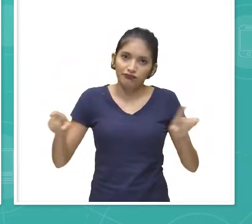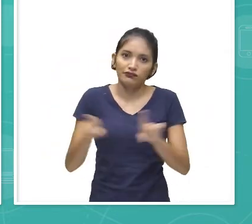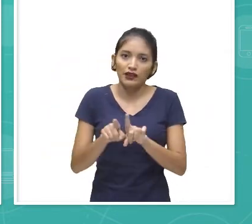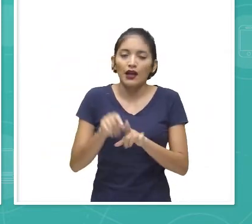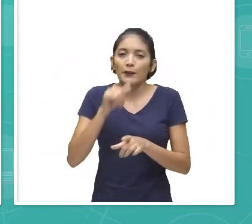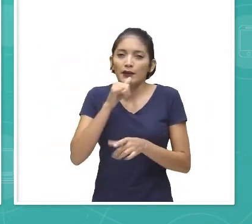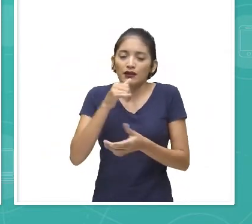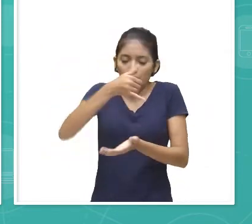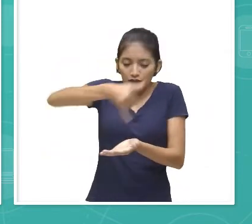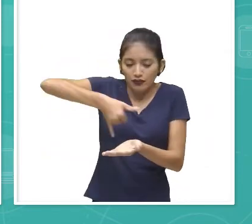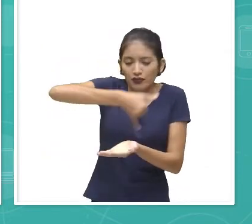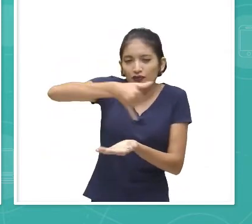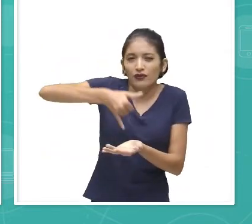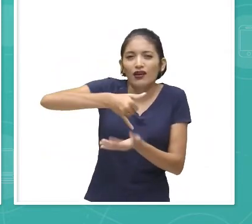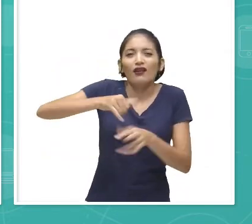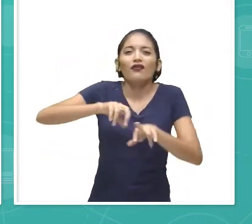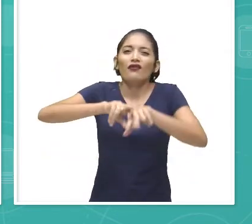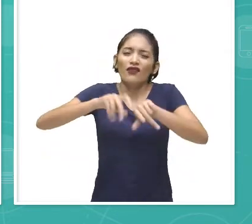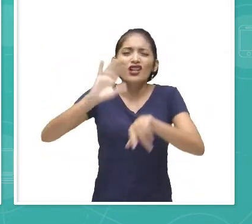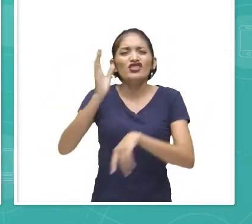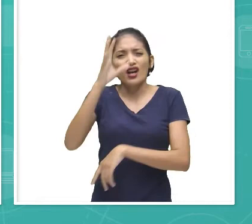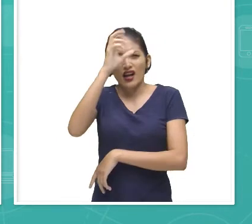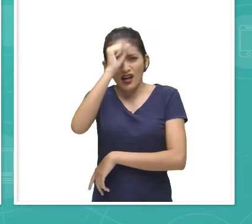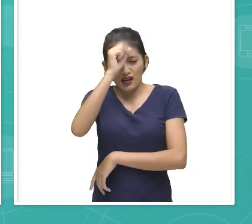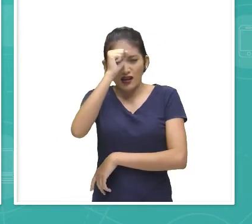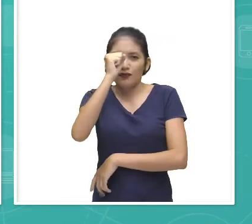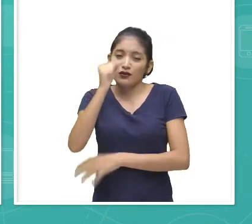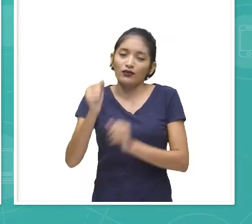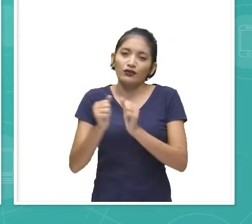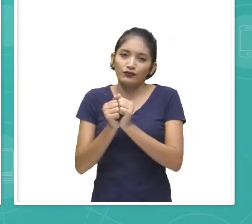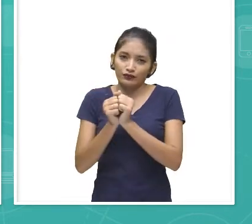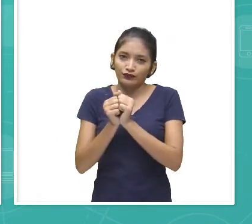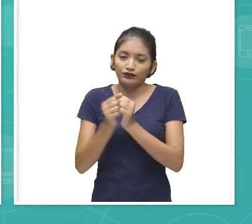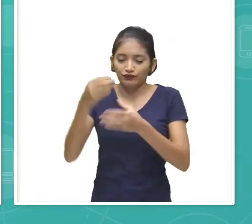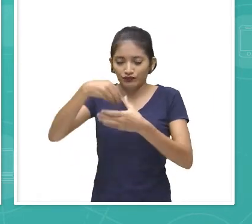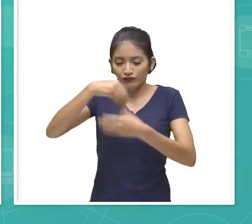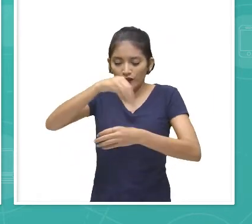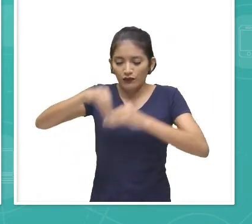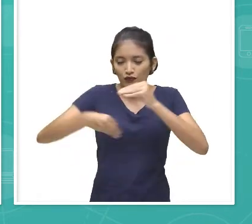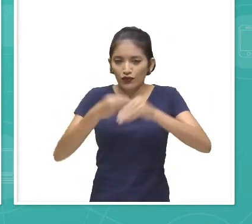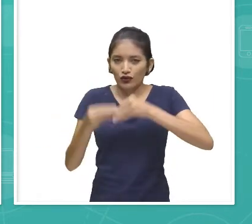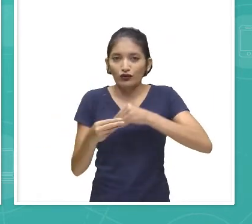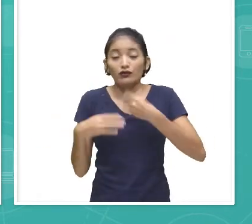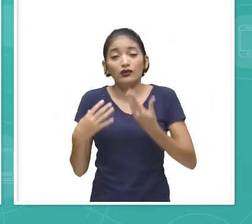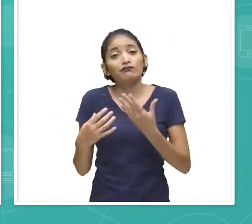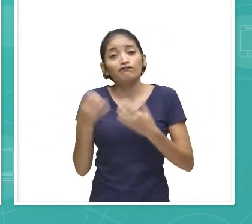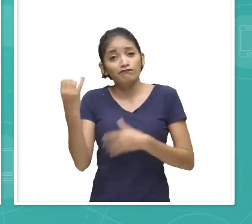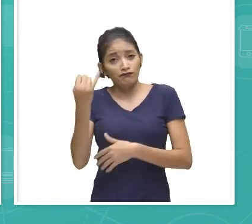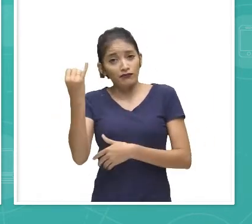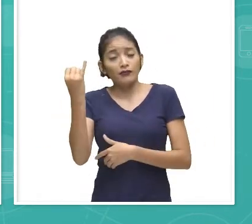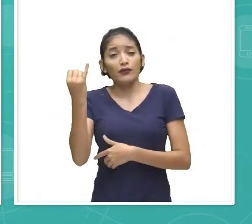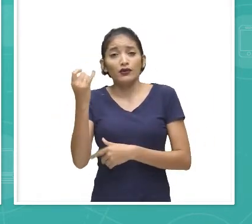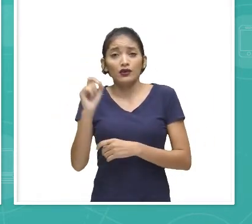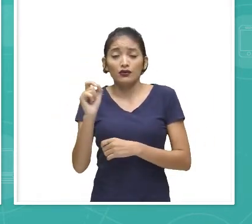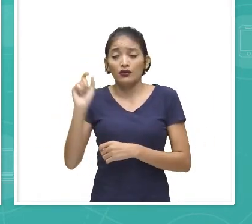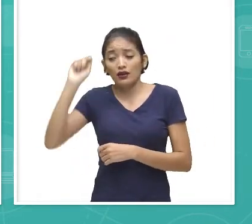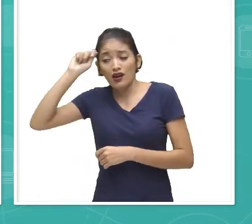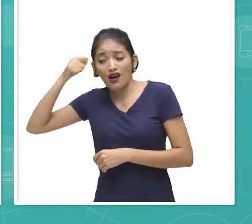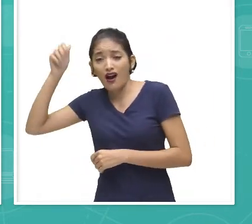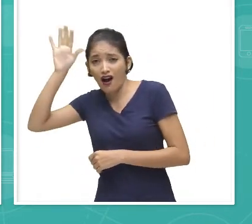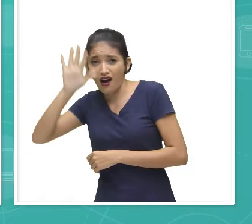de dendê, várias coisas que a gente aprendeu a comer com eles. Então é importante a gente destacar que esses